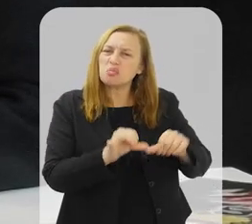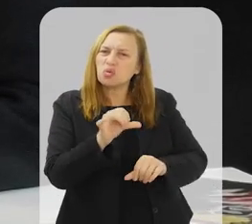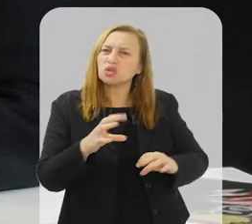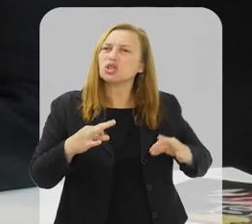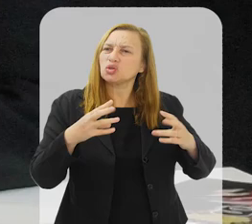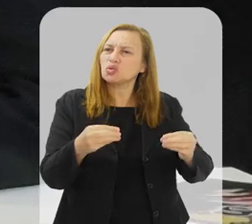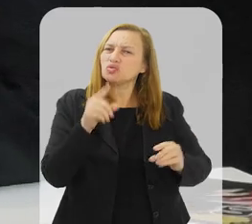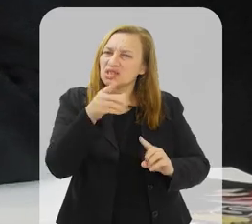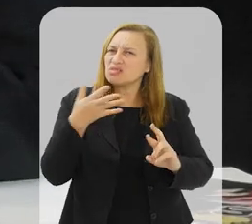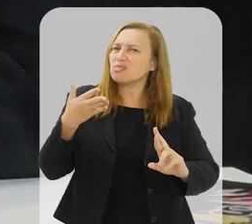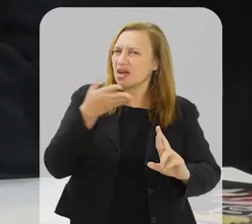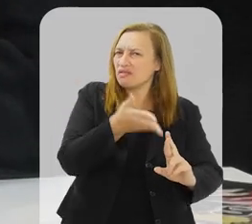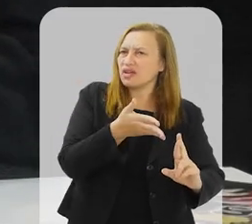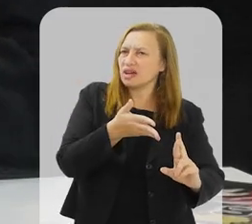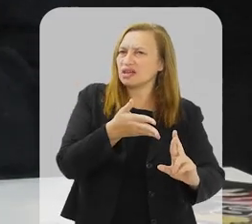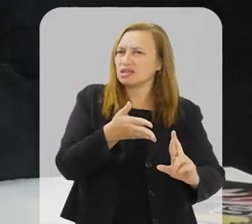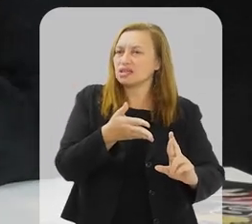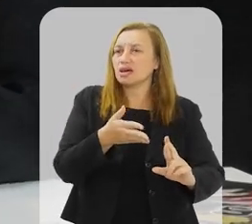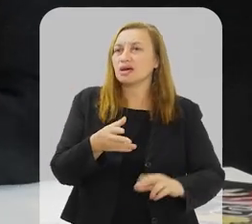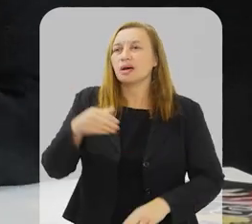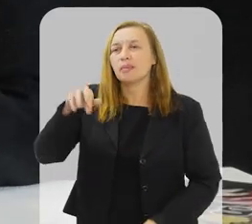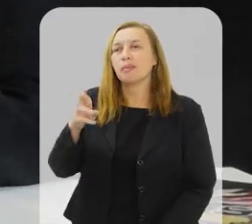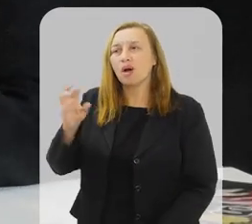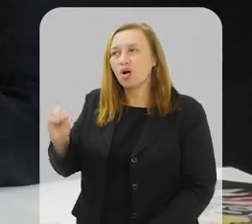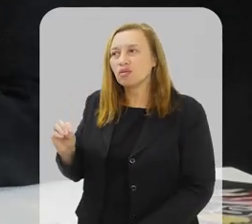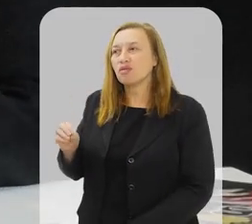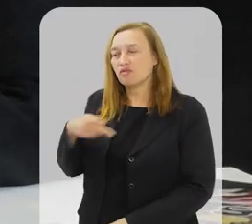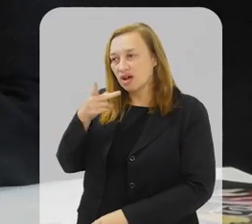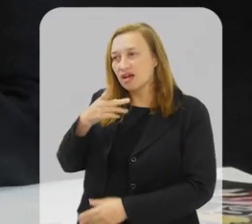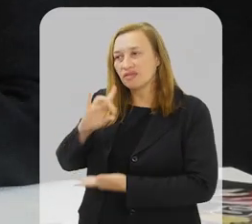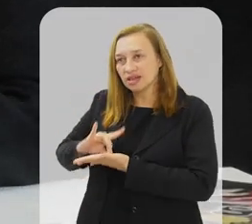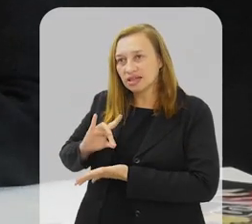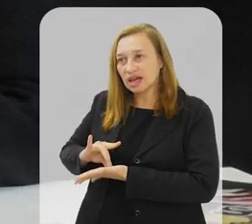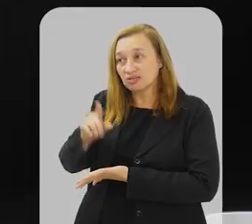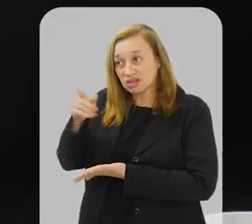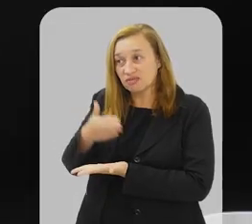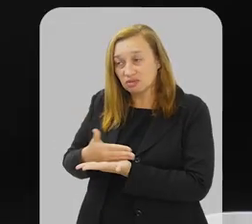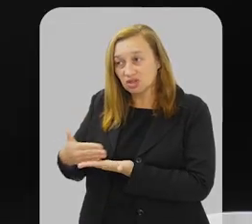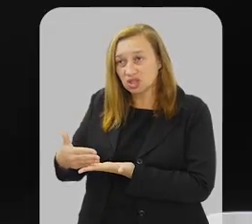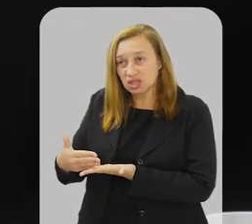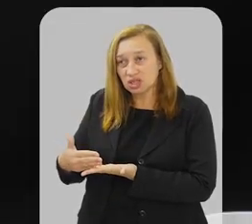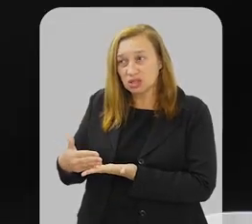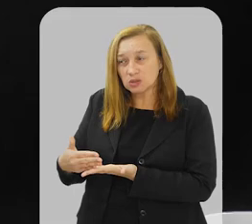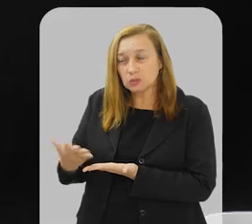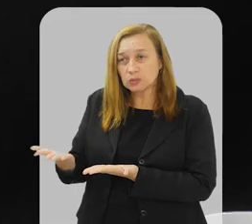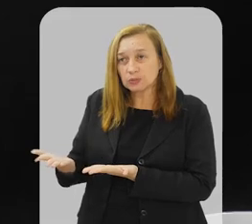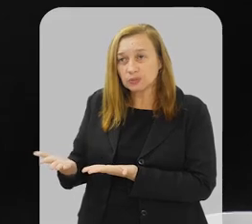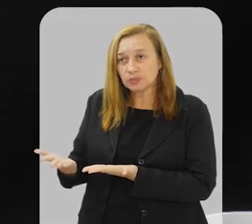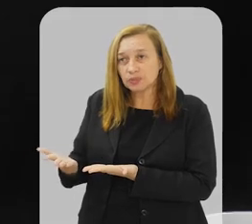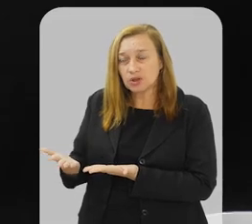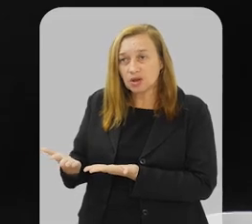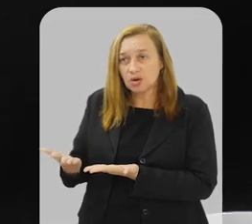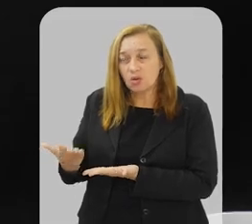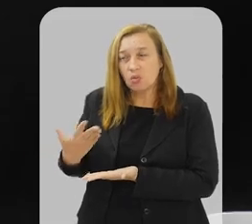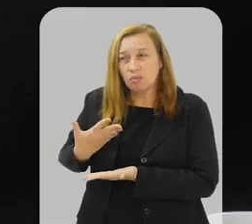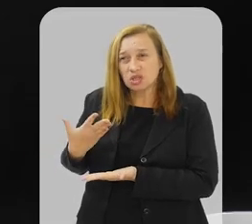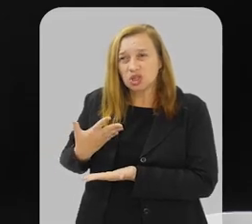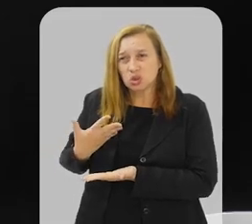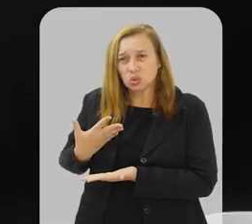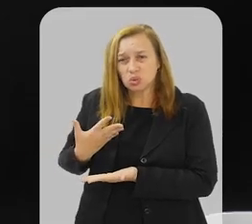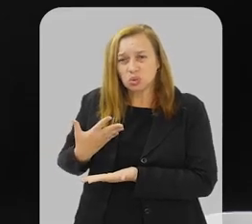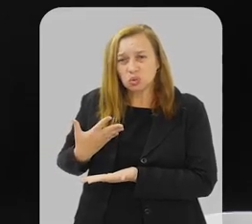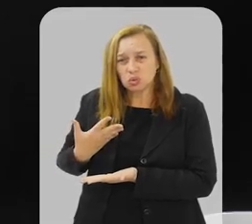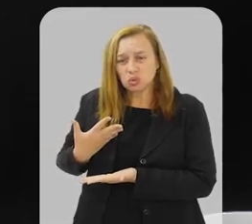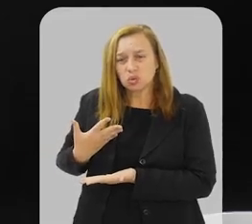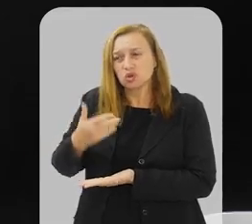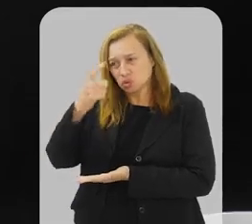você reconfigura isso que você é uma referência mas mal V ser muito sincero você falou falou no início sobre eh de um